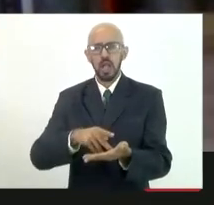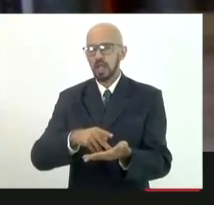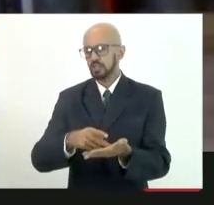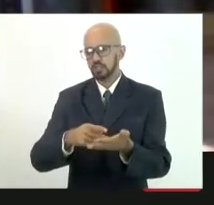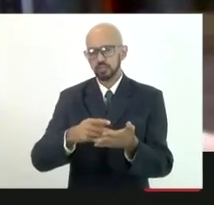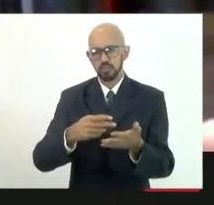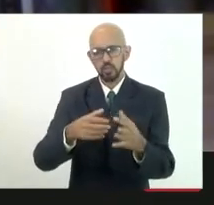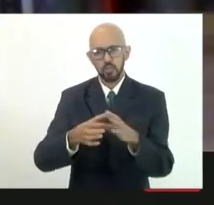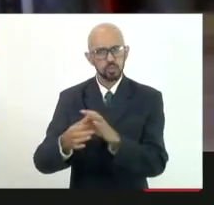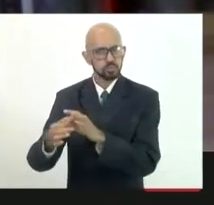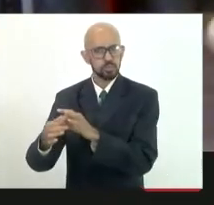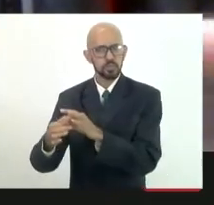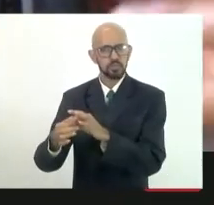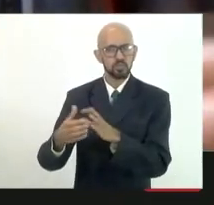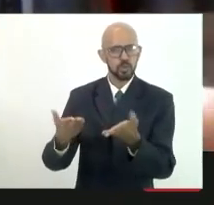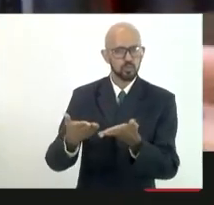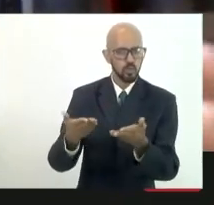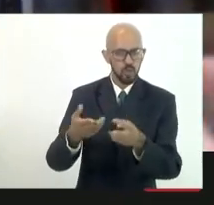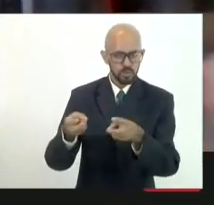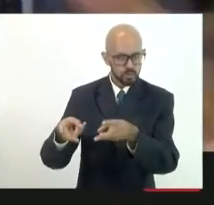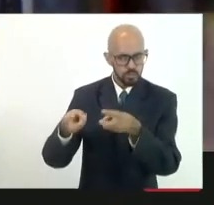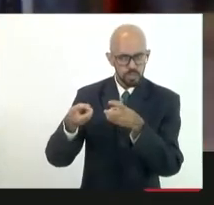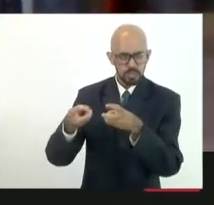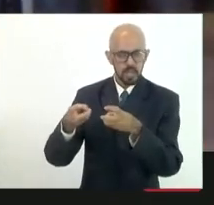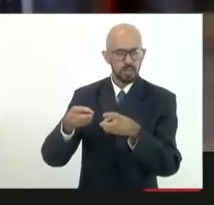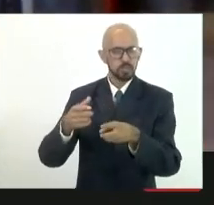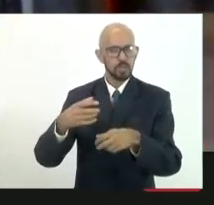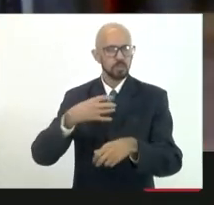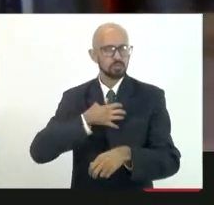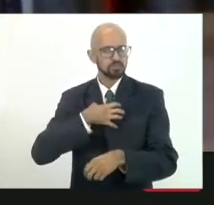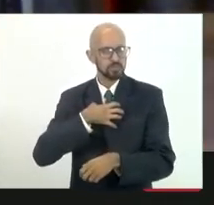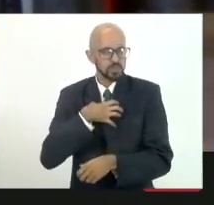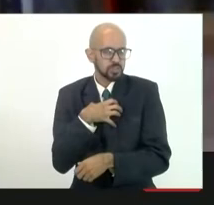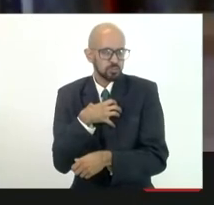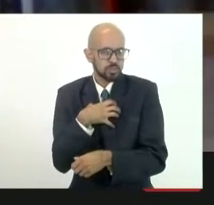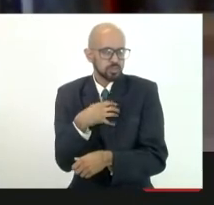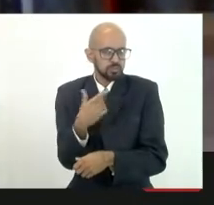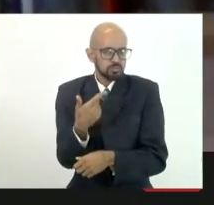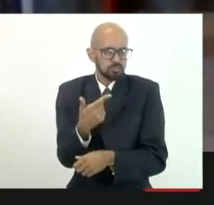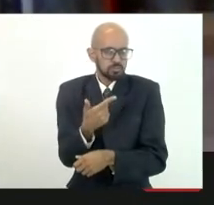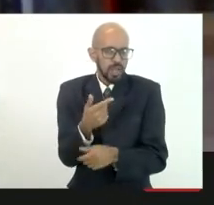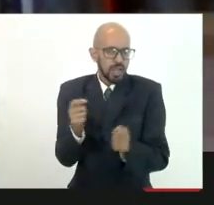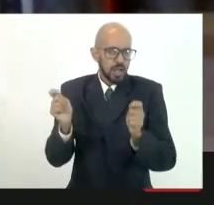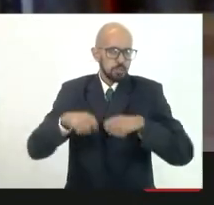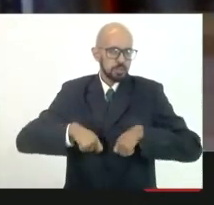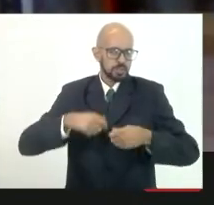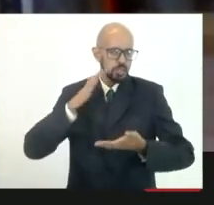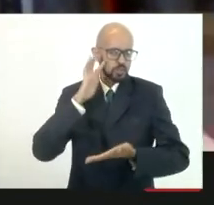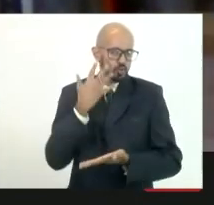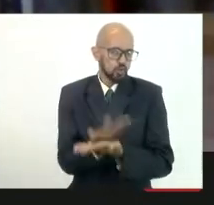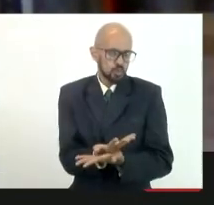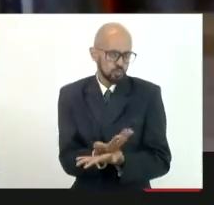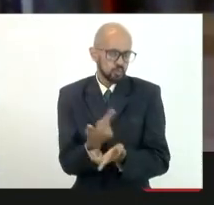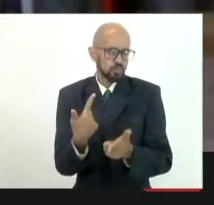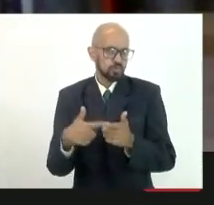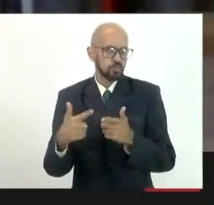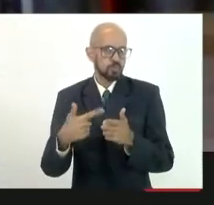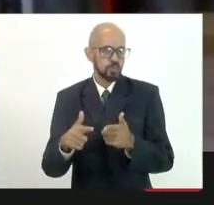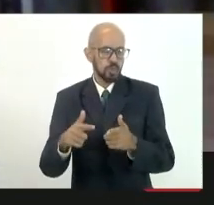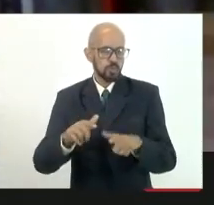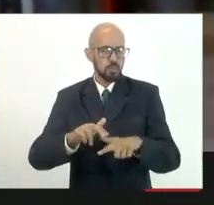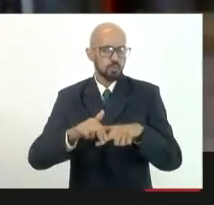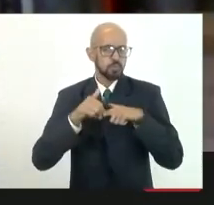é uma sensação de impotência muito forte em relação a esse problema. Então, creio que essa questão da